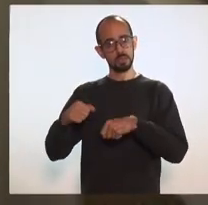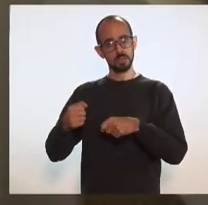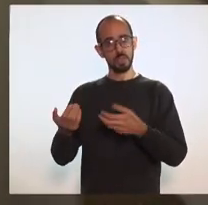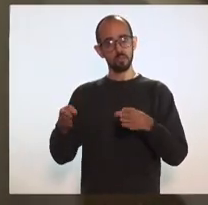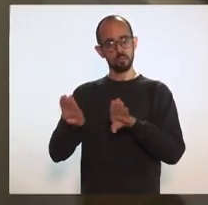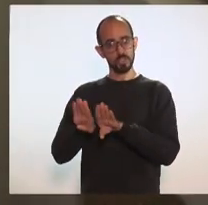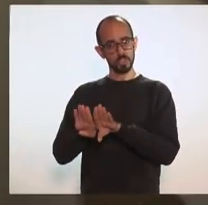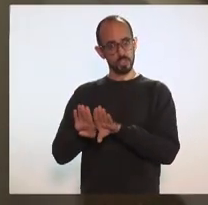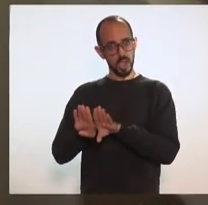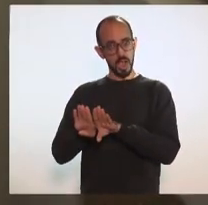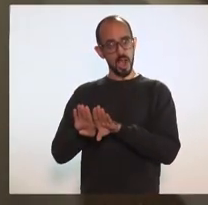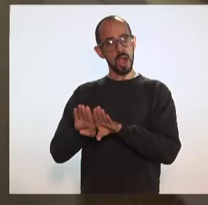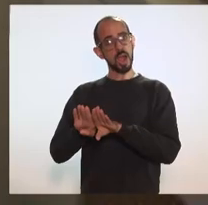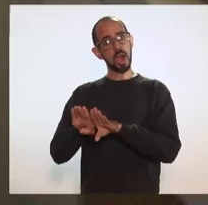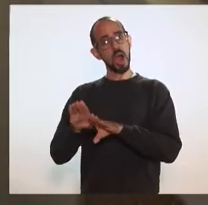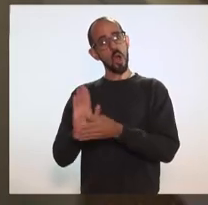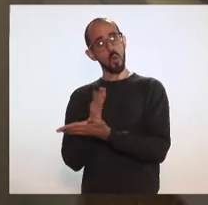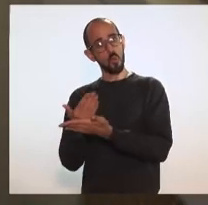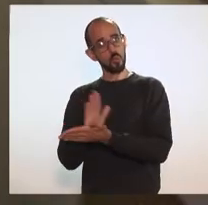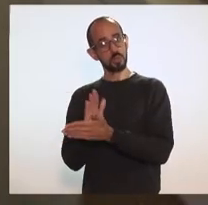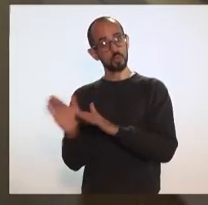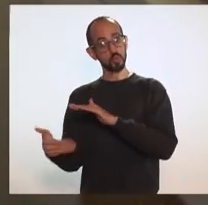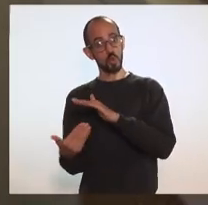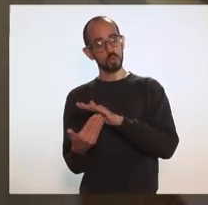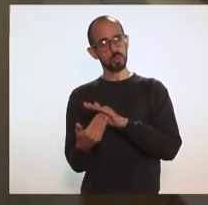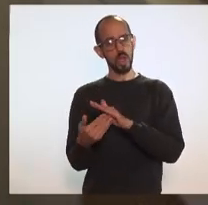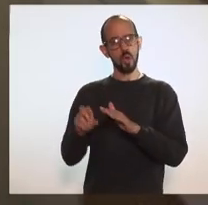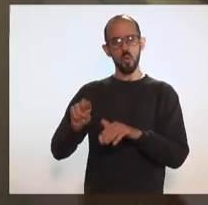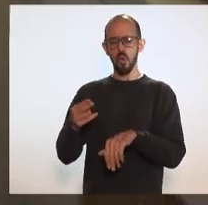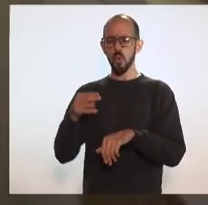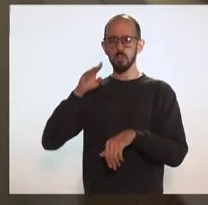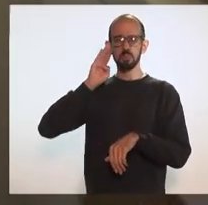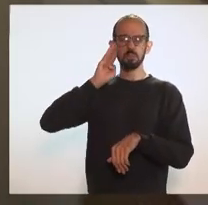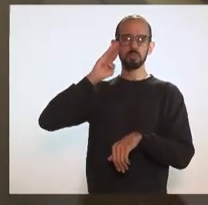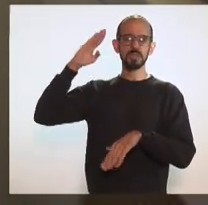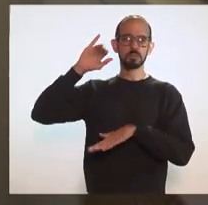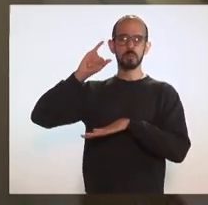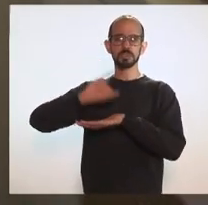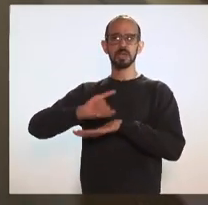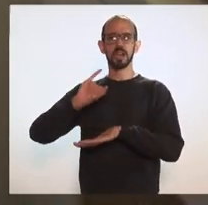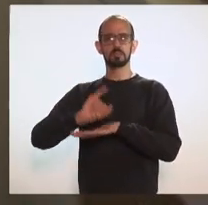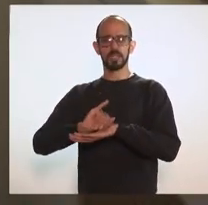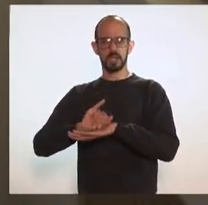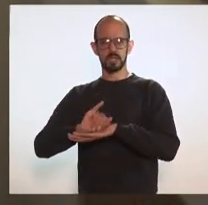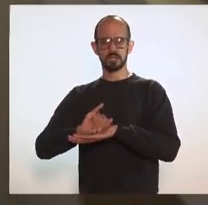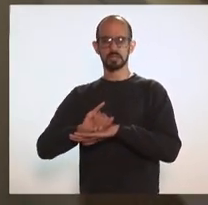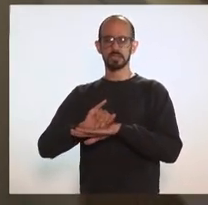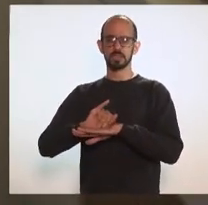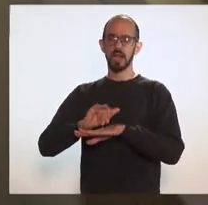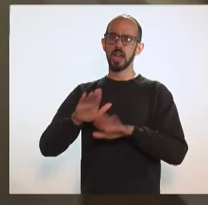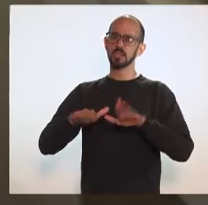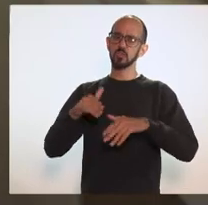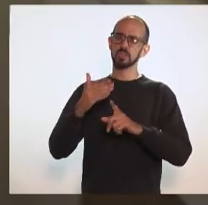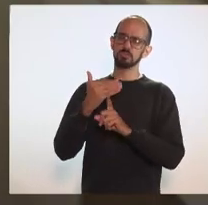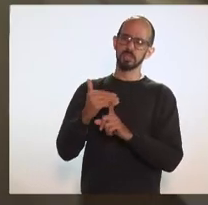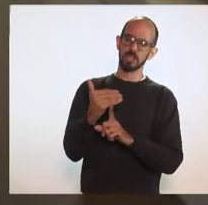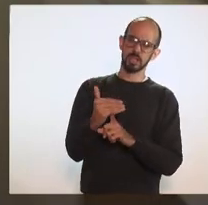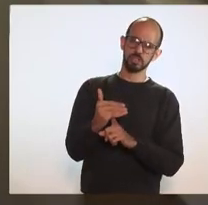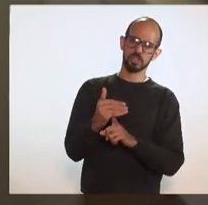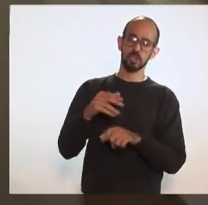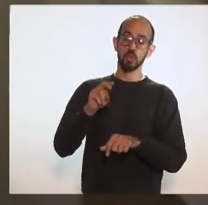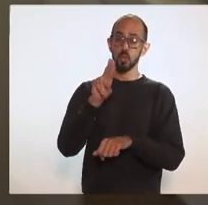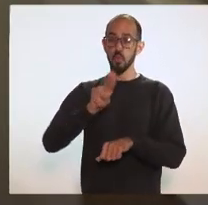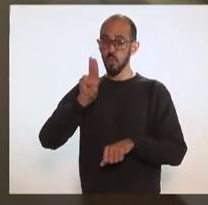principalmente nas capitais e grandes cidades e eu uso